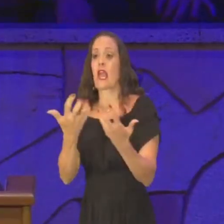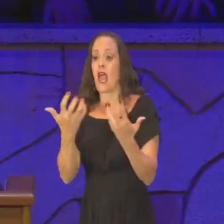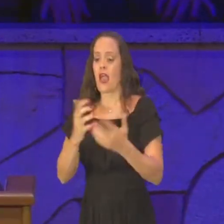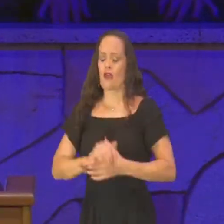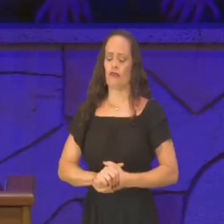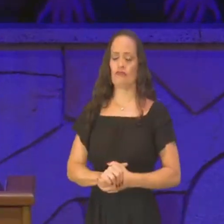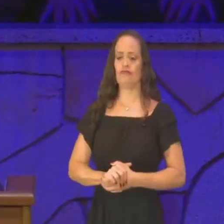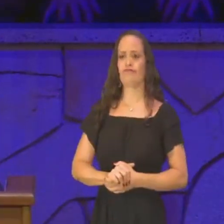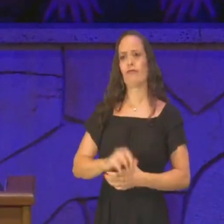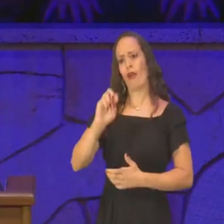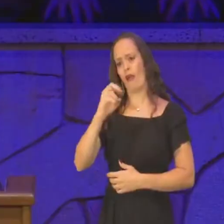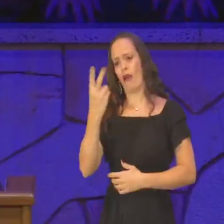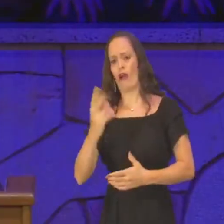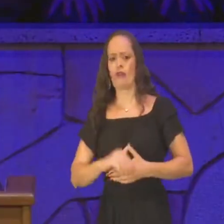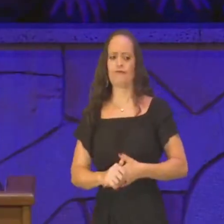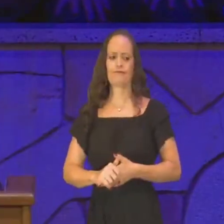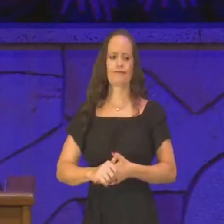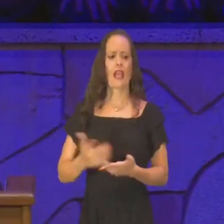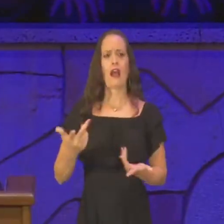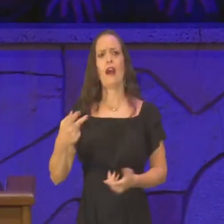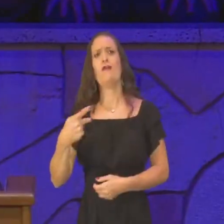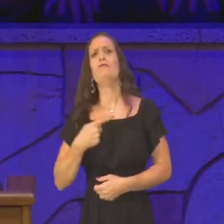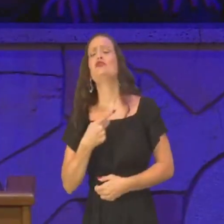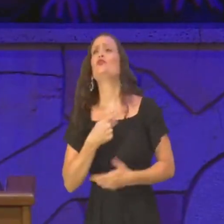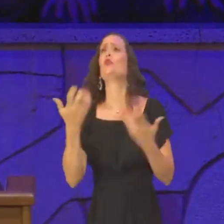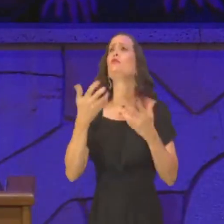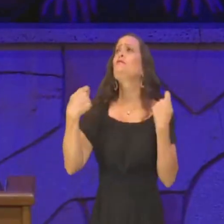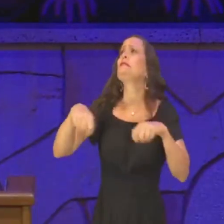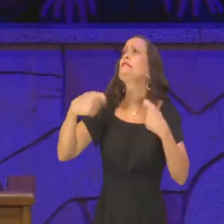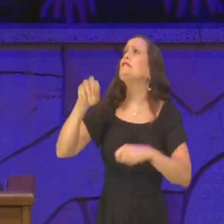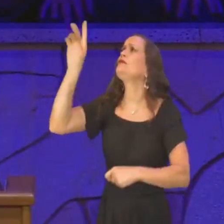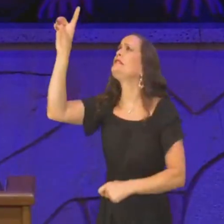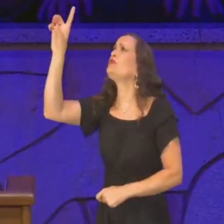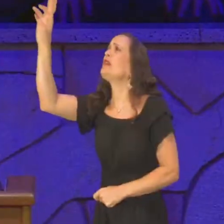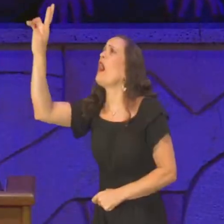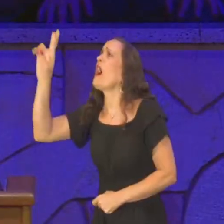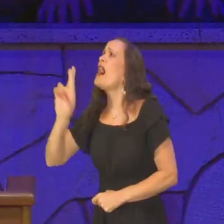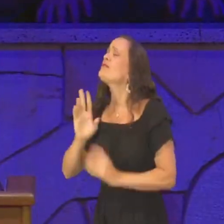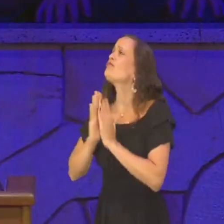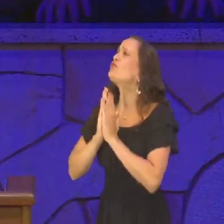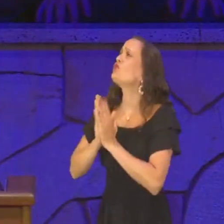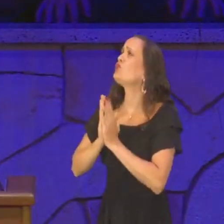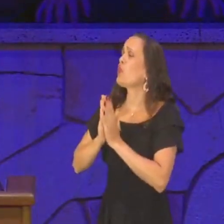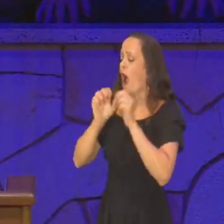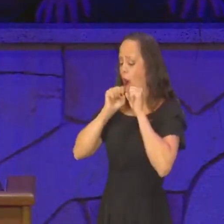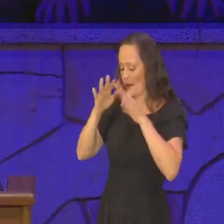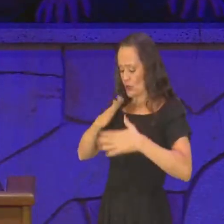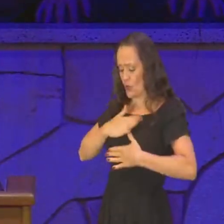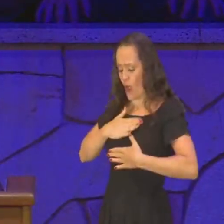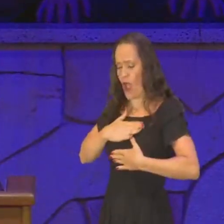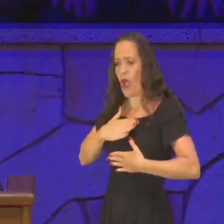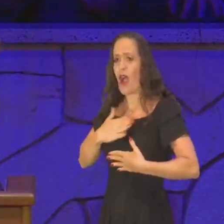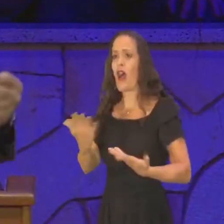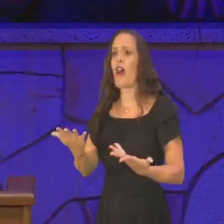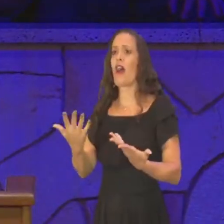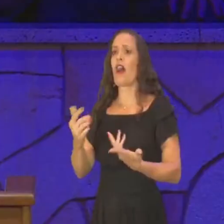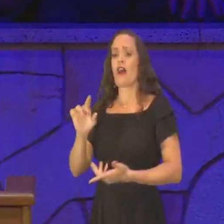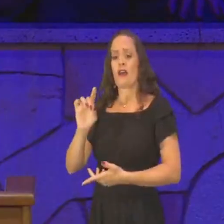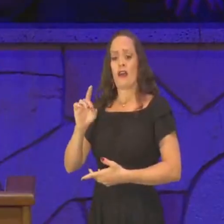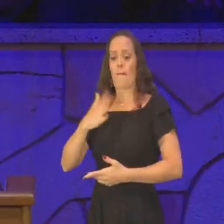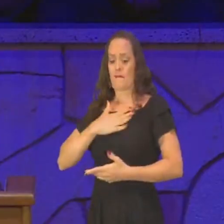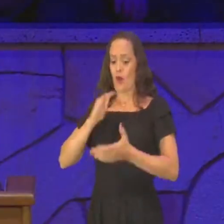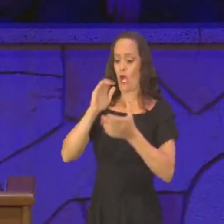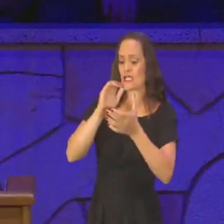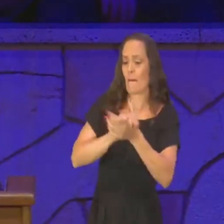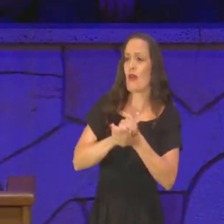Pastor, eu gostaria de ter uma resposta de Deus. Eu gostaria que Deus pudesse abençoar a minha vida, que Ele pudesse abençoar o meu